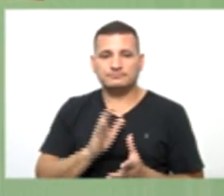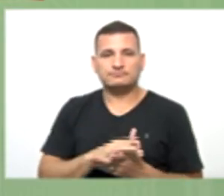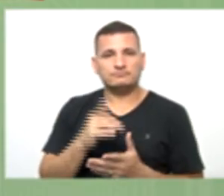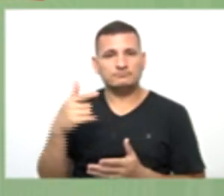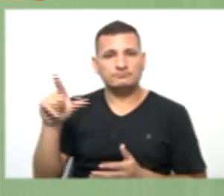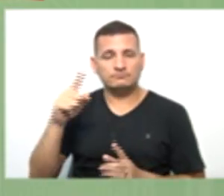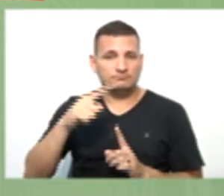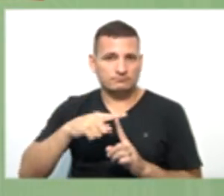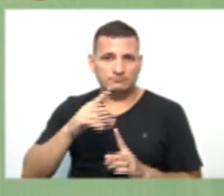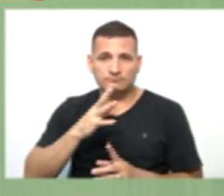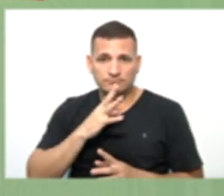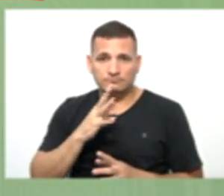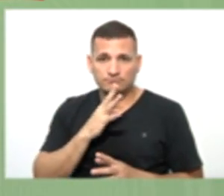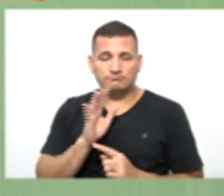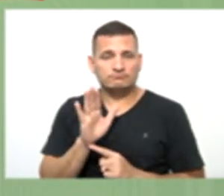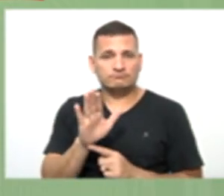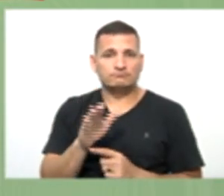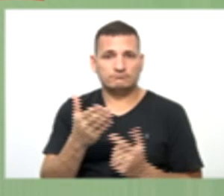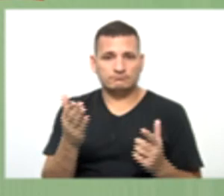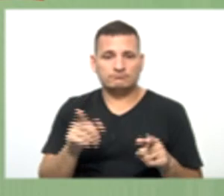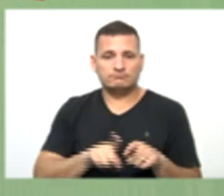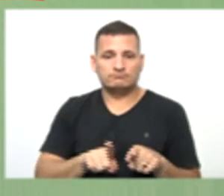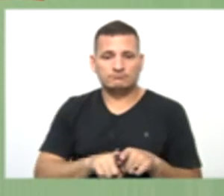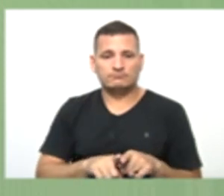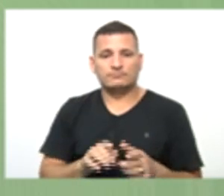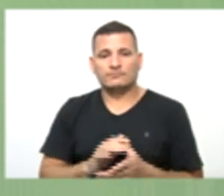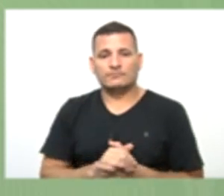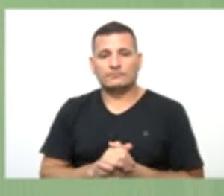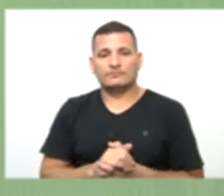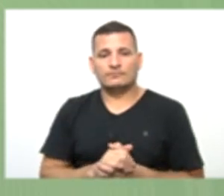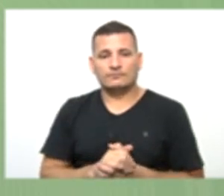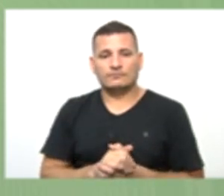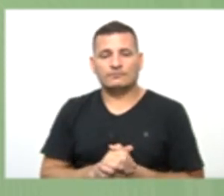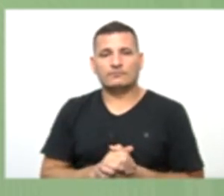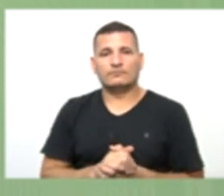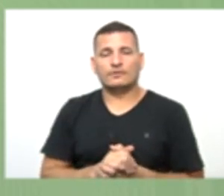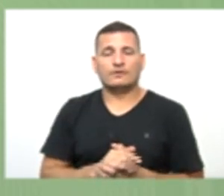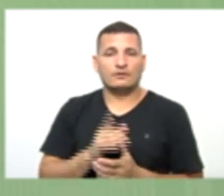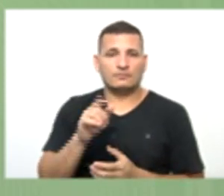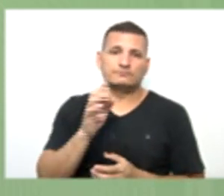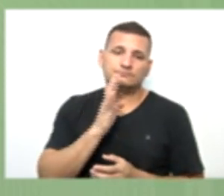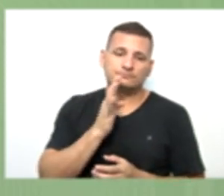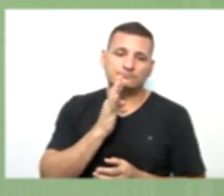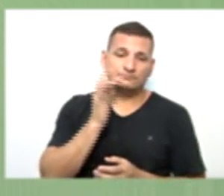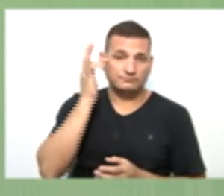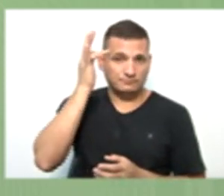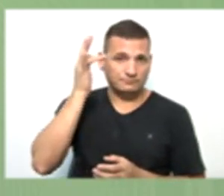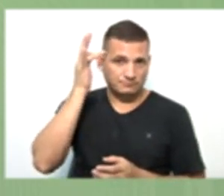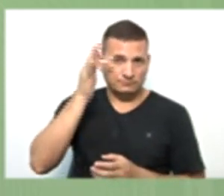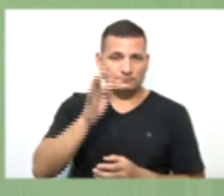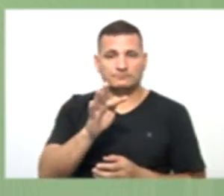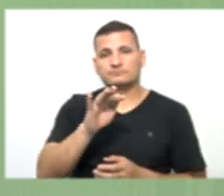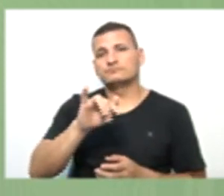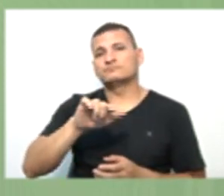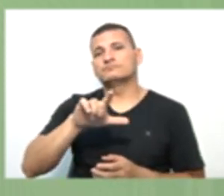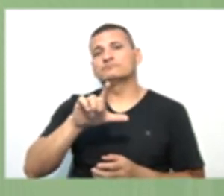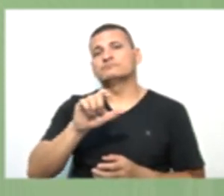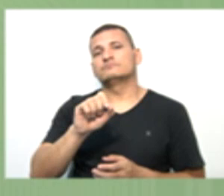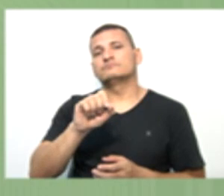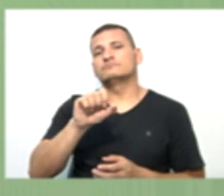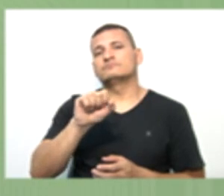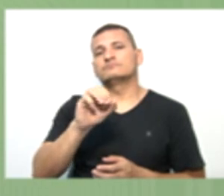conhecimento que nós trazemos para você aí é o conhecimento filosófico. Então, qual seria